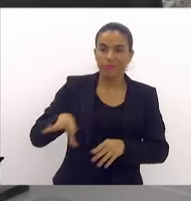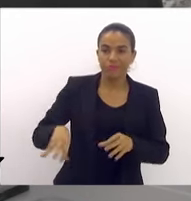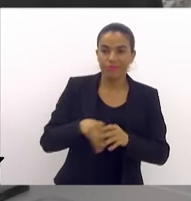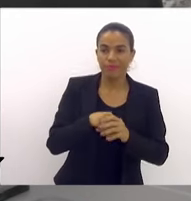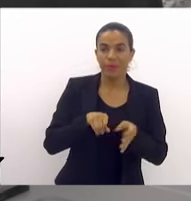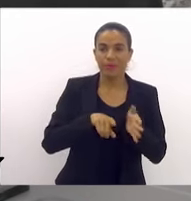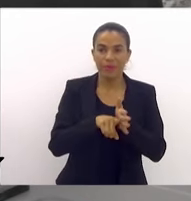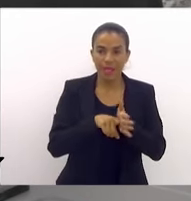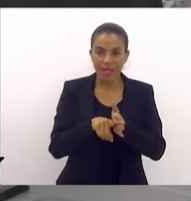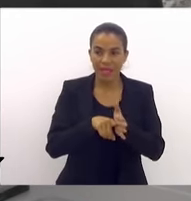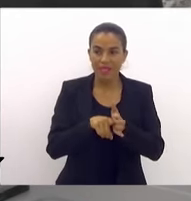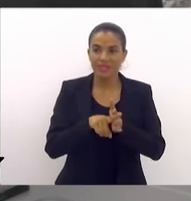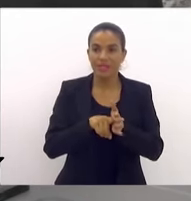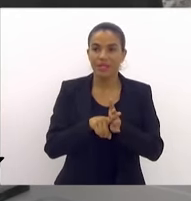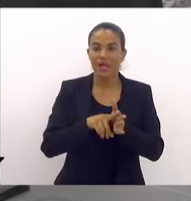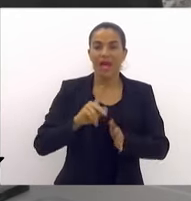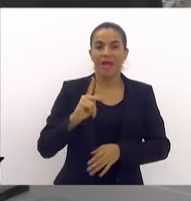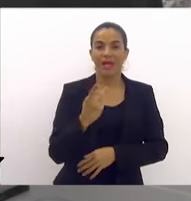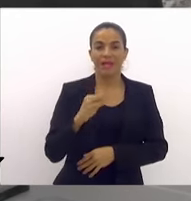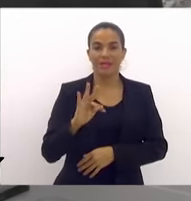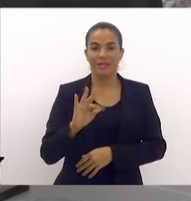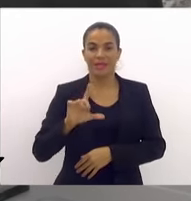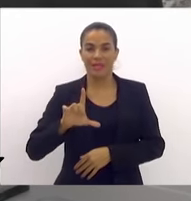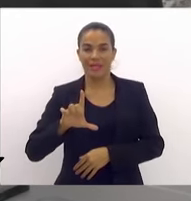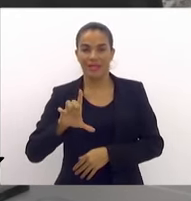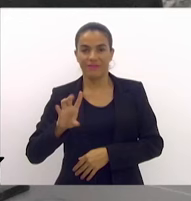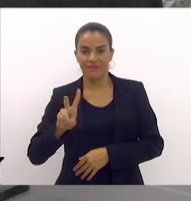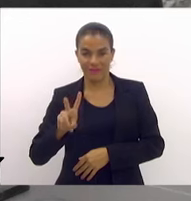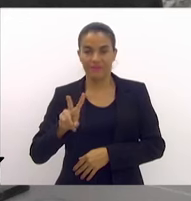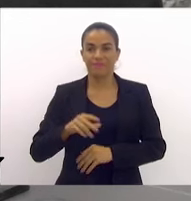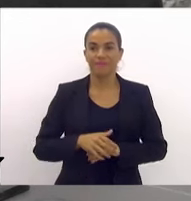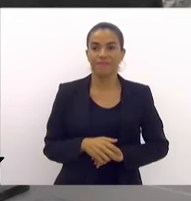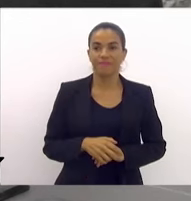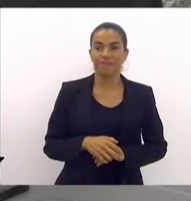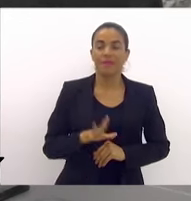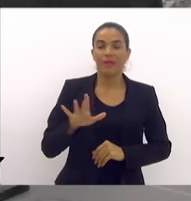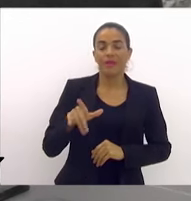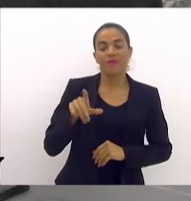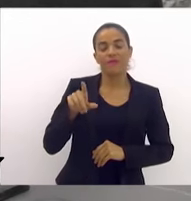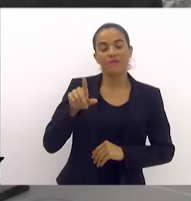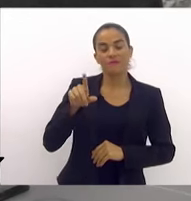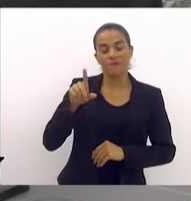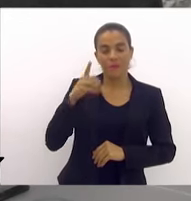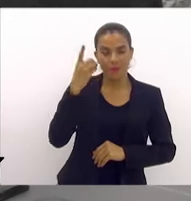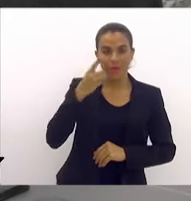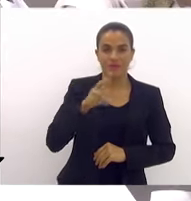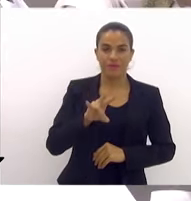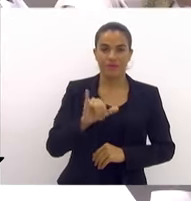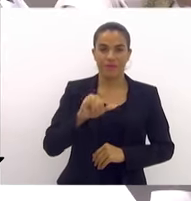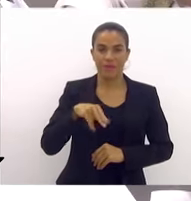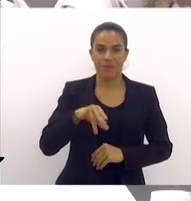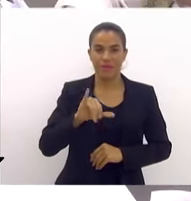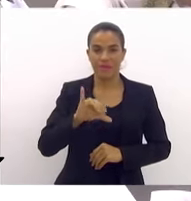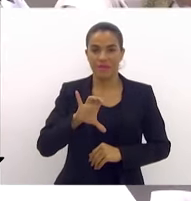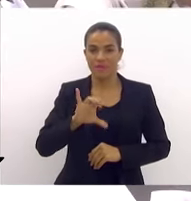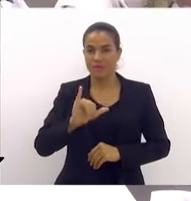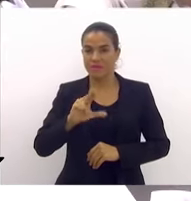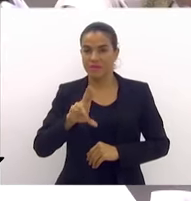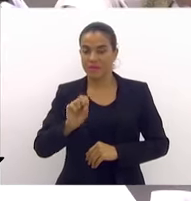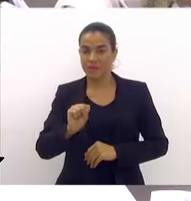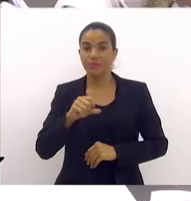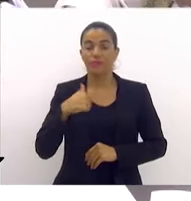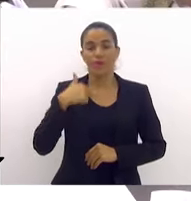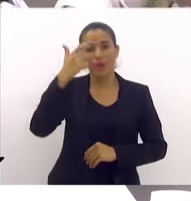do teste de HTLV. Para aparecer, deputado Vinícius Cozolino. Senhor presidente,